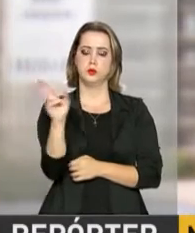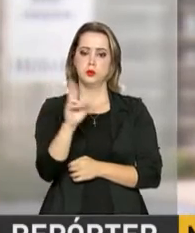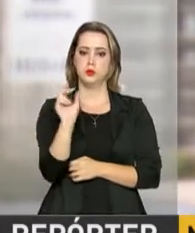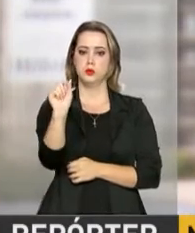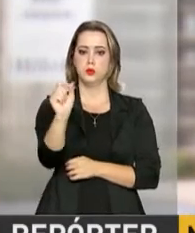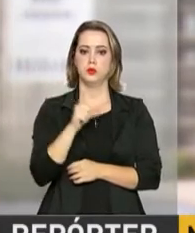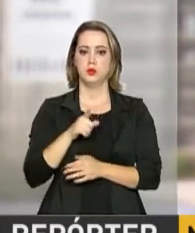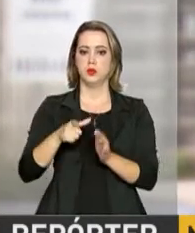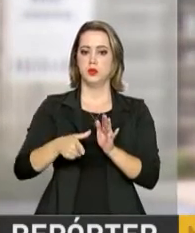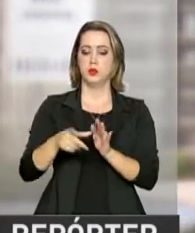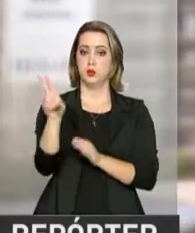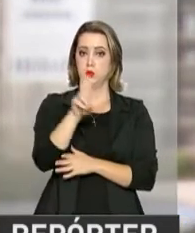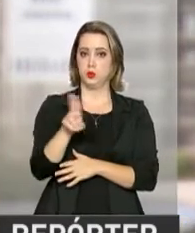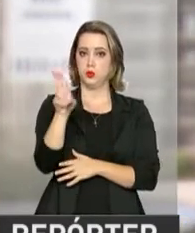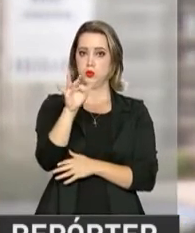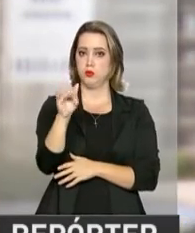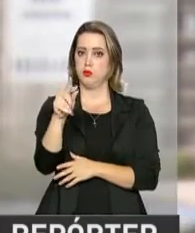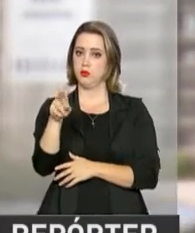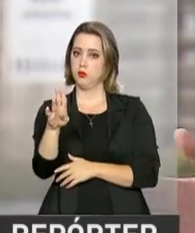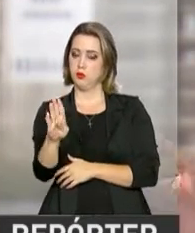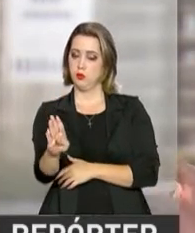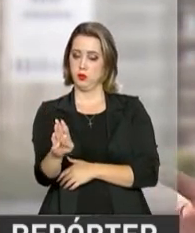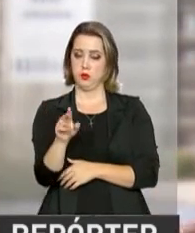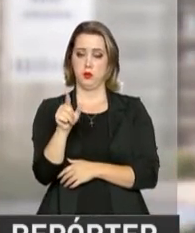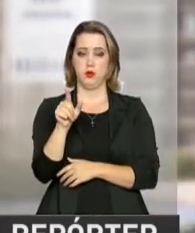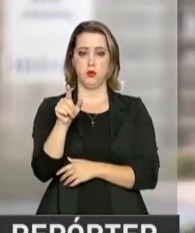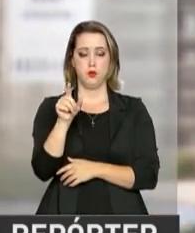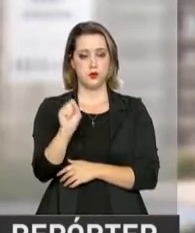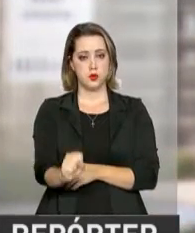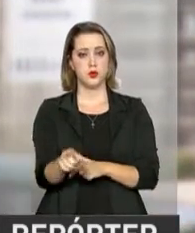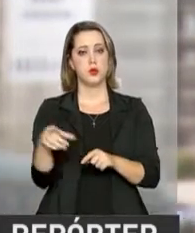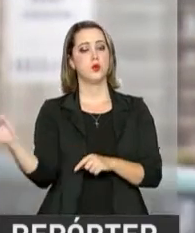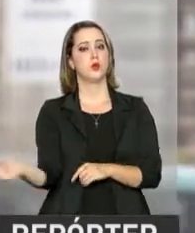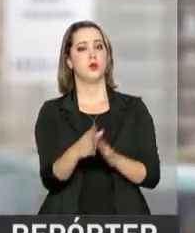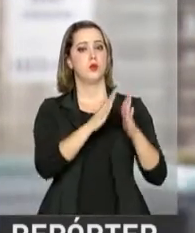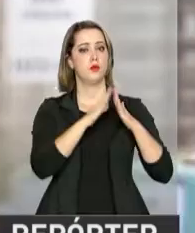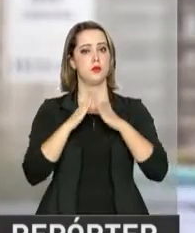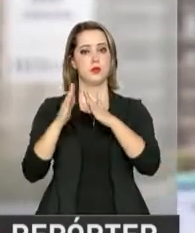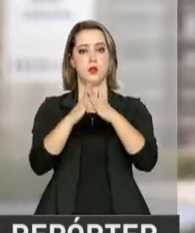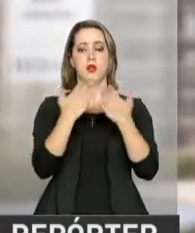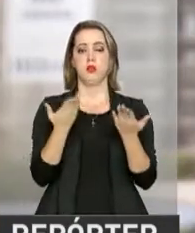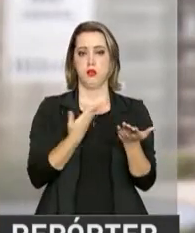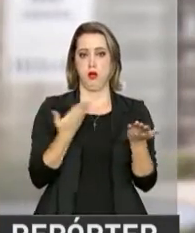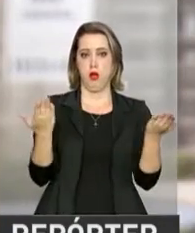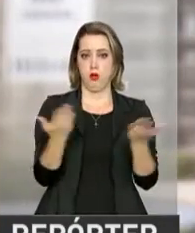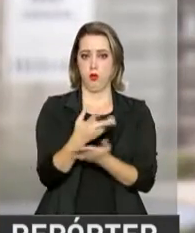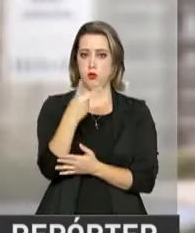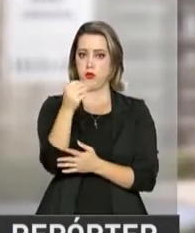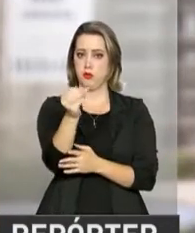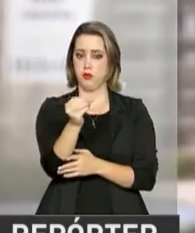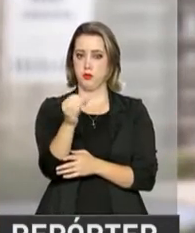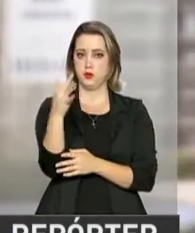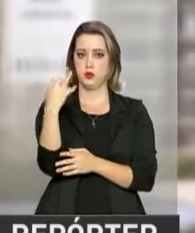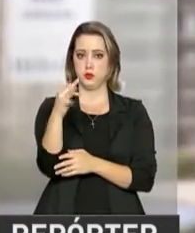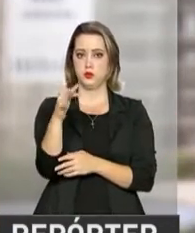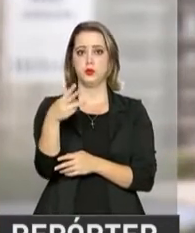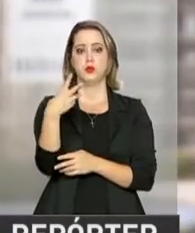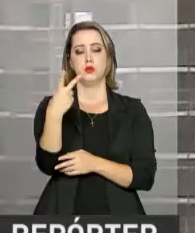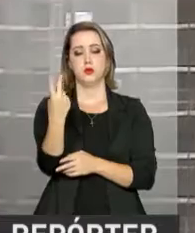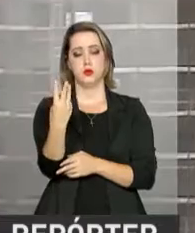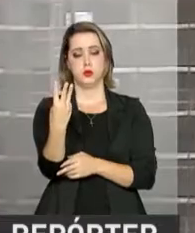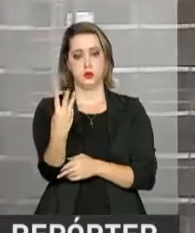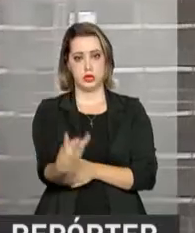do fgts só é permitido para imóveis novos contratados entre 20 de fevereiro e 31 de dezembro deste